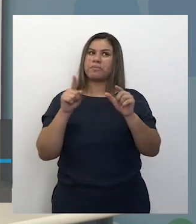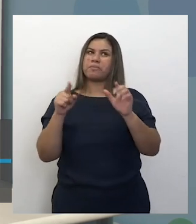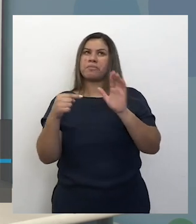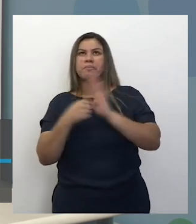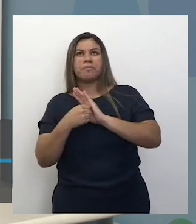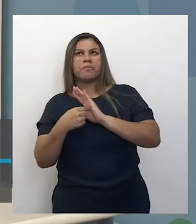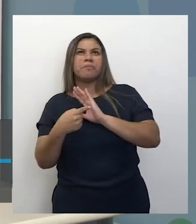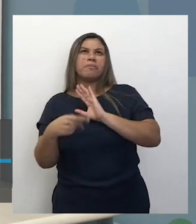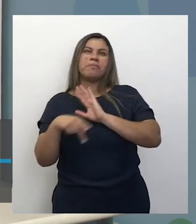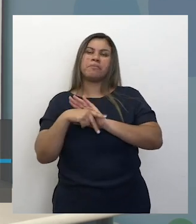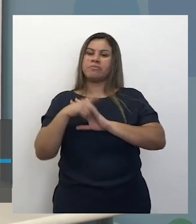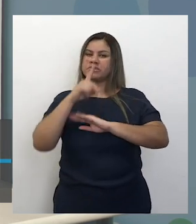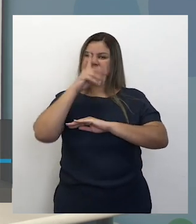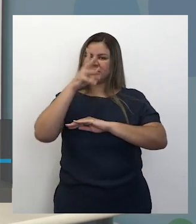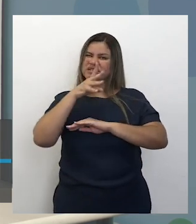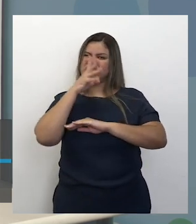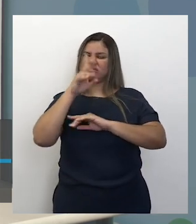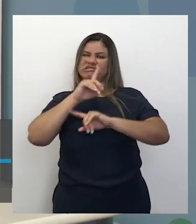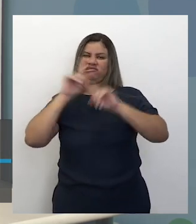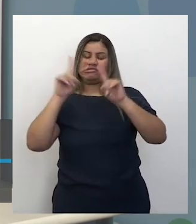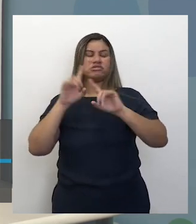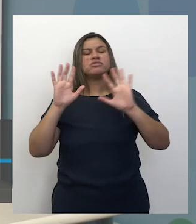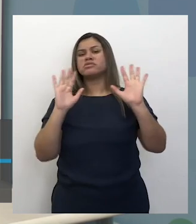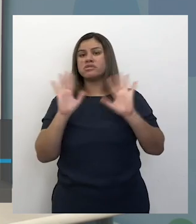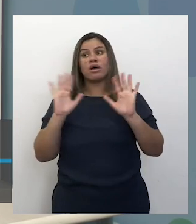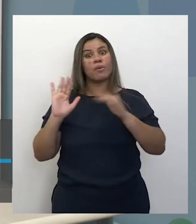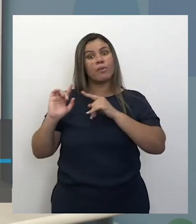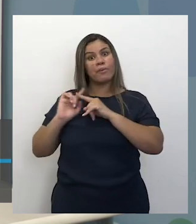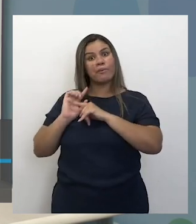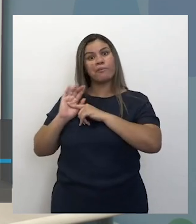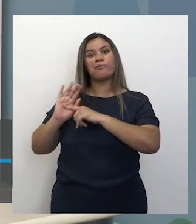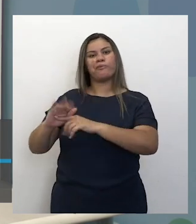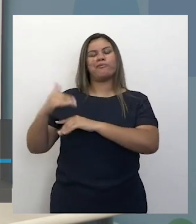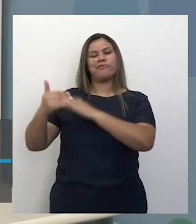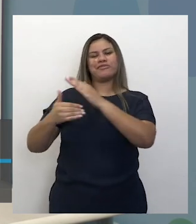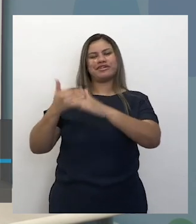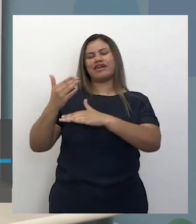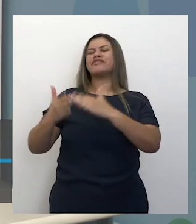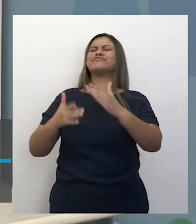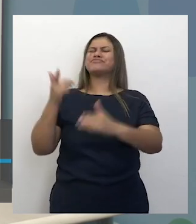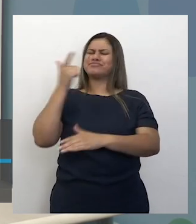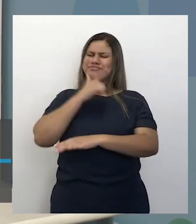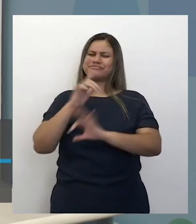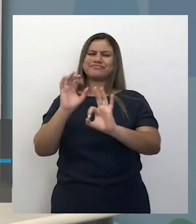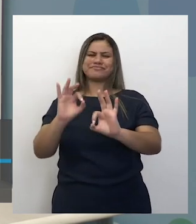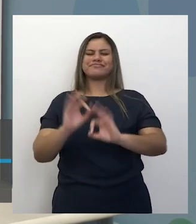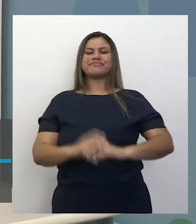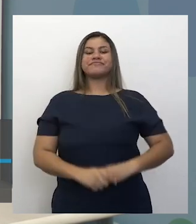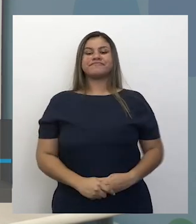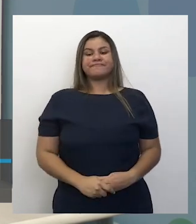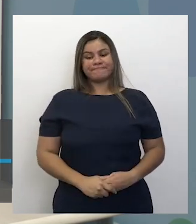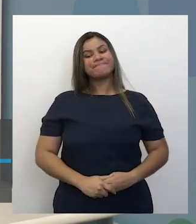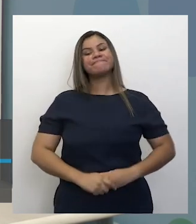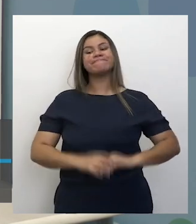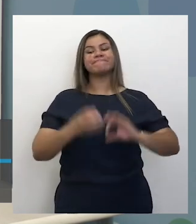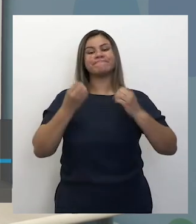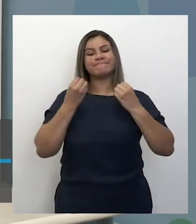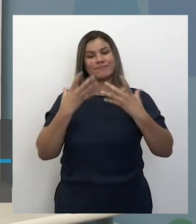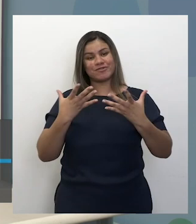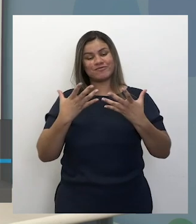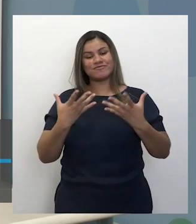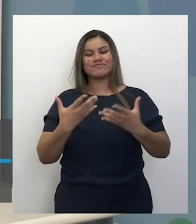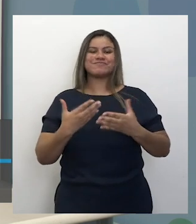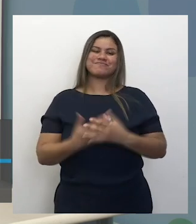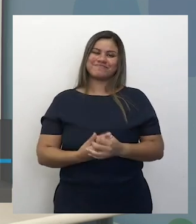de fato te ajudar nesse processo, vai além esse processo de criatividade, com certeza. Bom, eu espero que